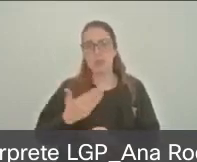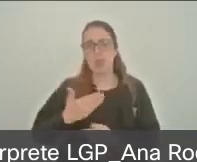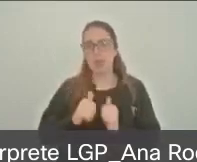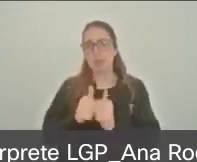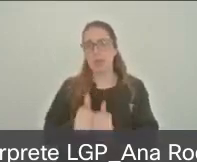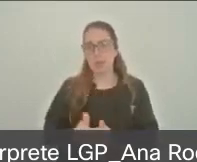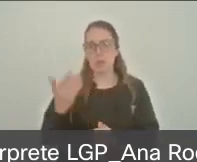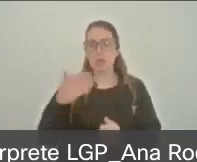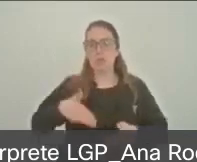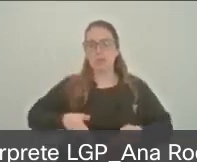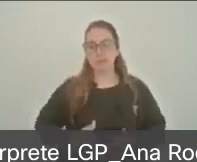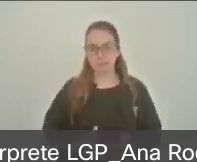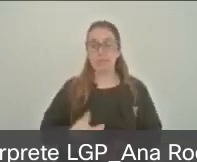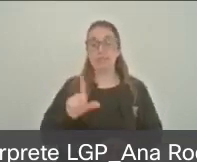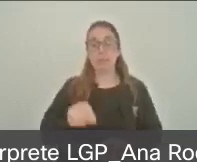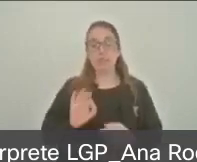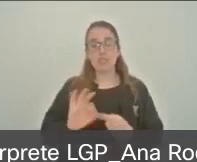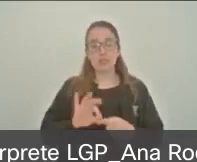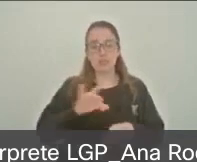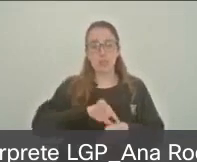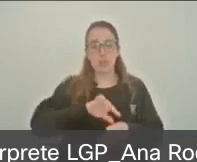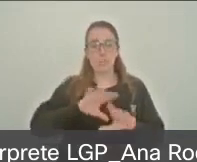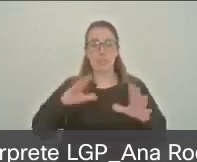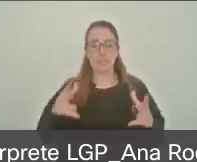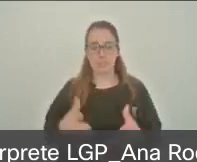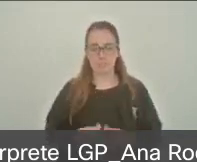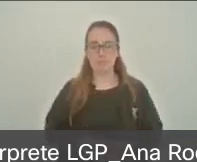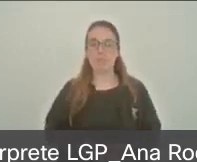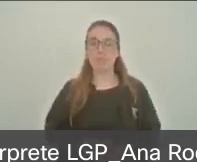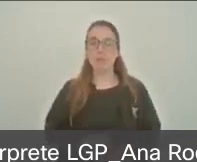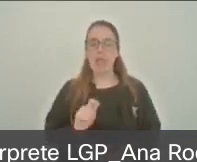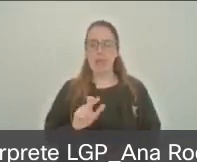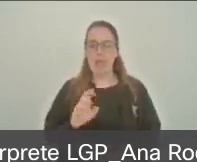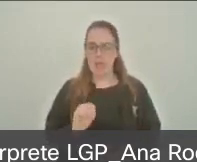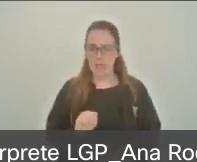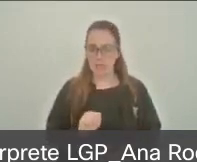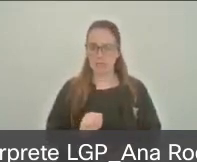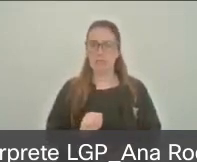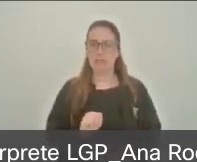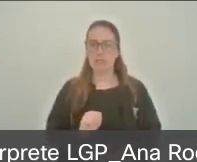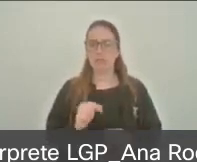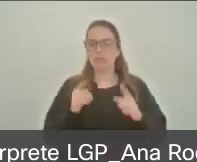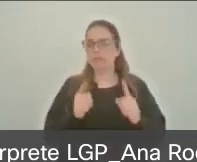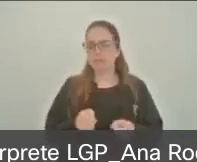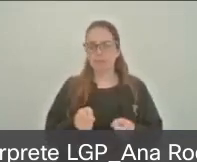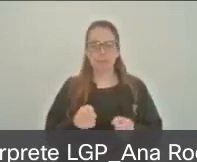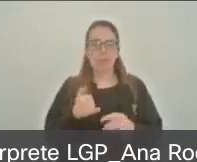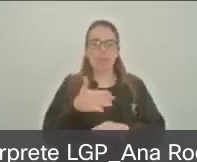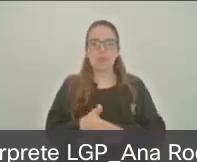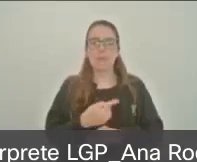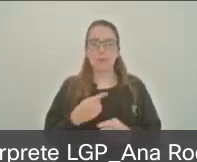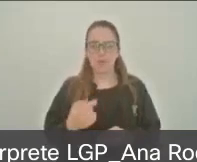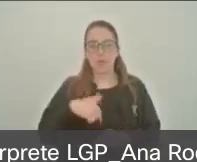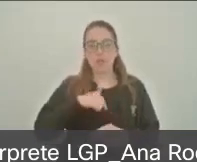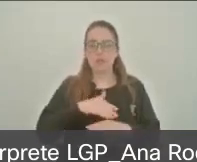acompanhamento durante o parto, no contexto pandémico. Ora, a intervenção da ERSE neste contexto começou desde logo pela análise